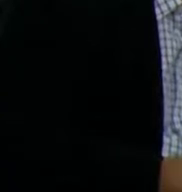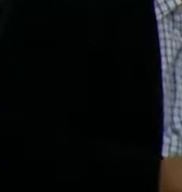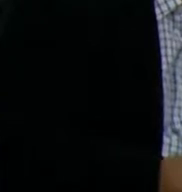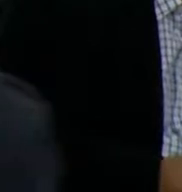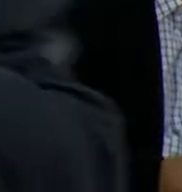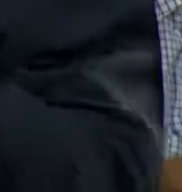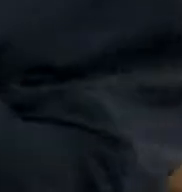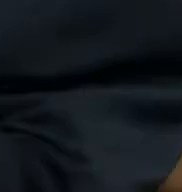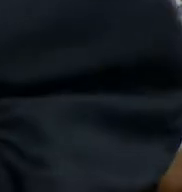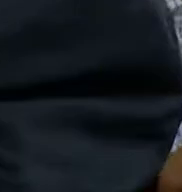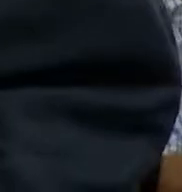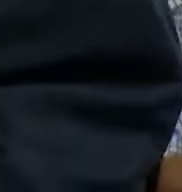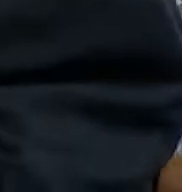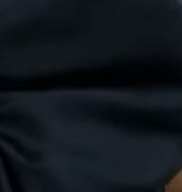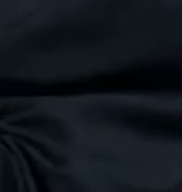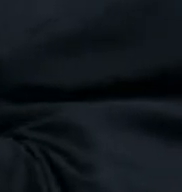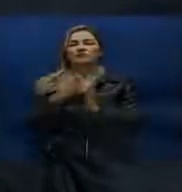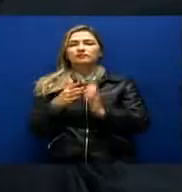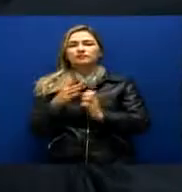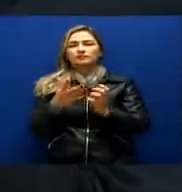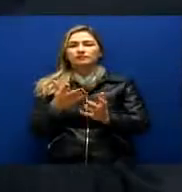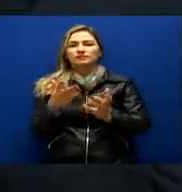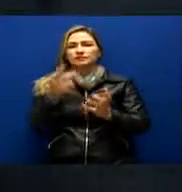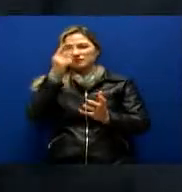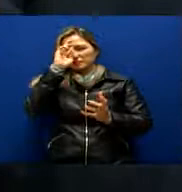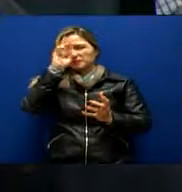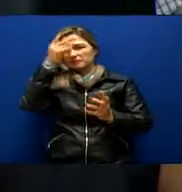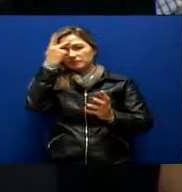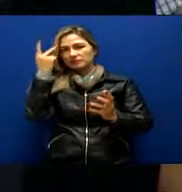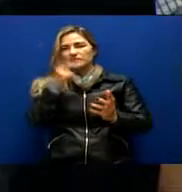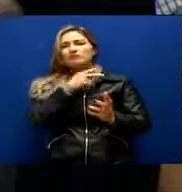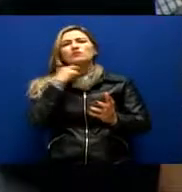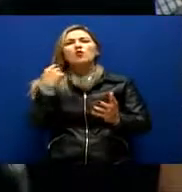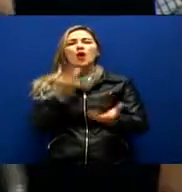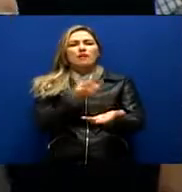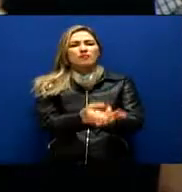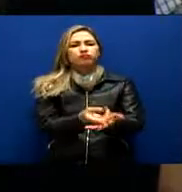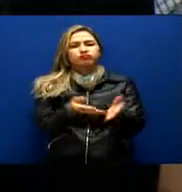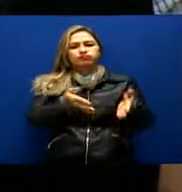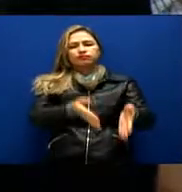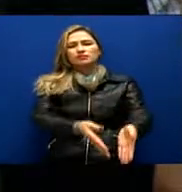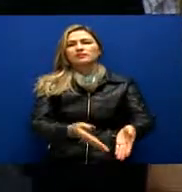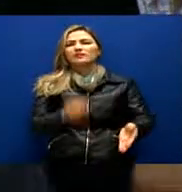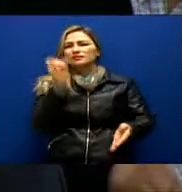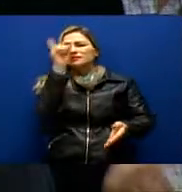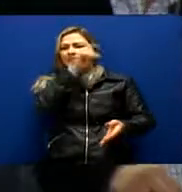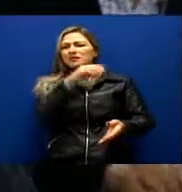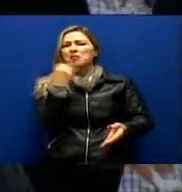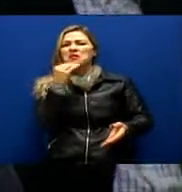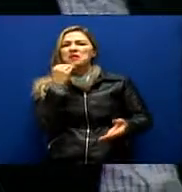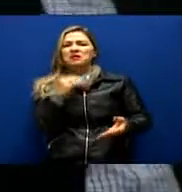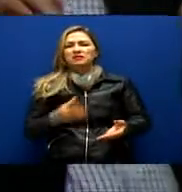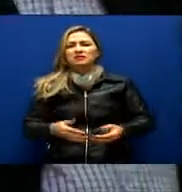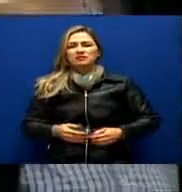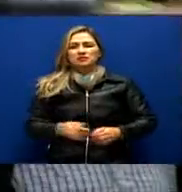aproveitar. Então eu quero parabenizar o vereador Dr. Hélio Brasileiro, pela sua